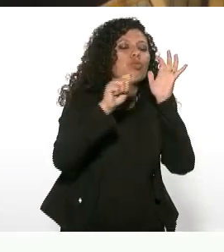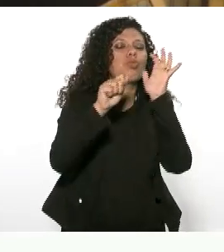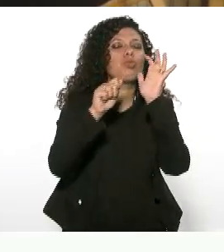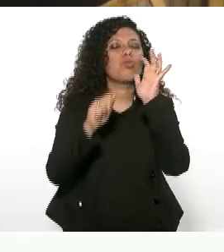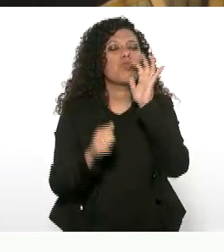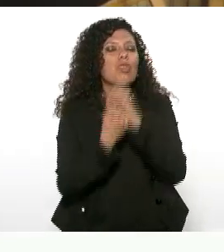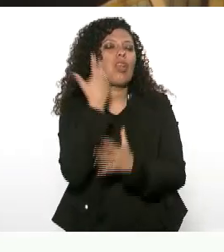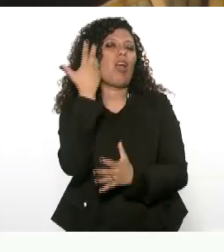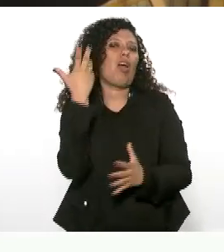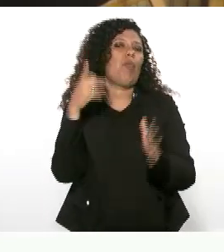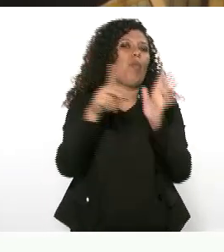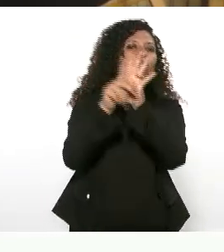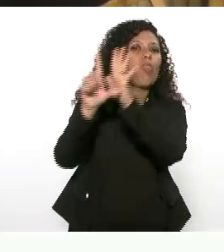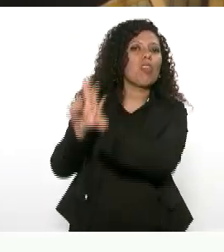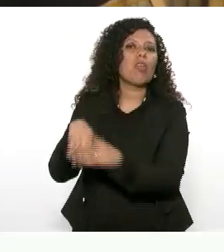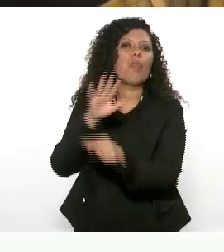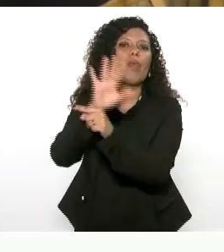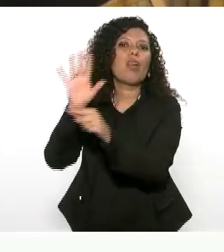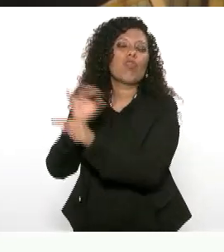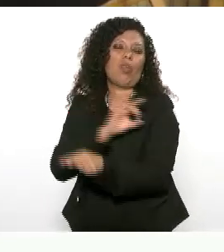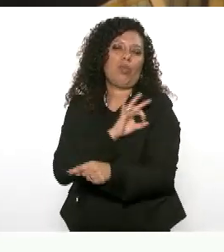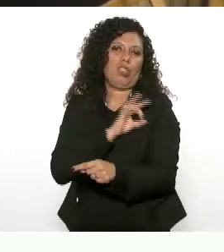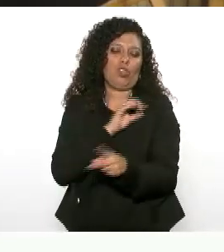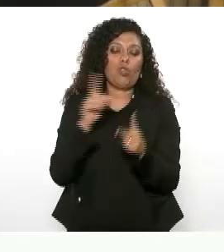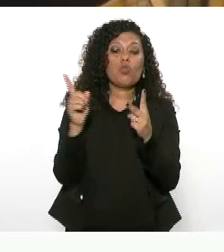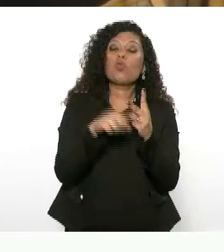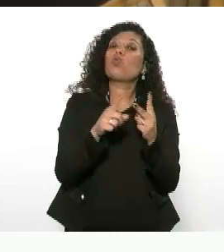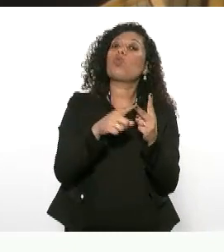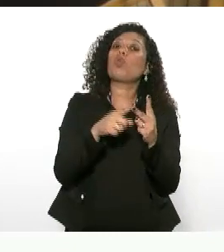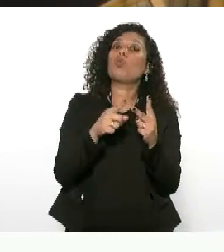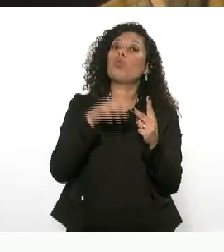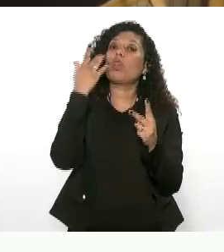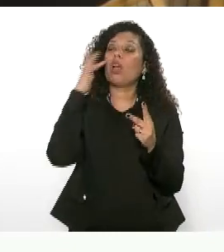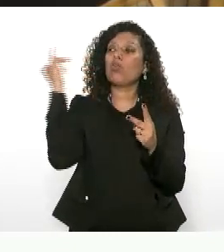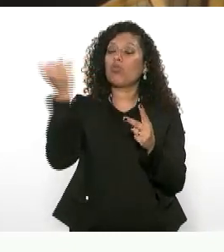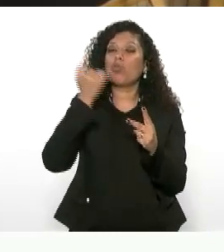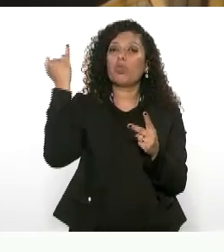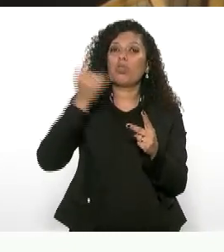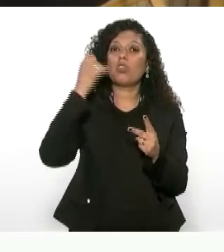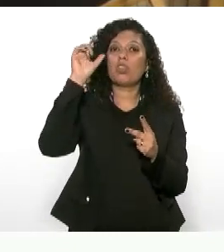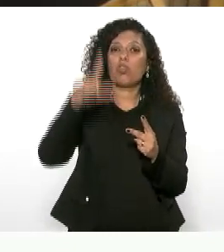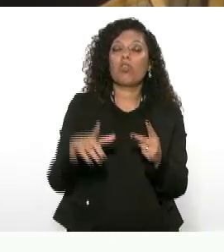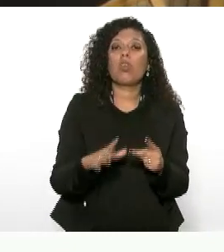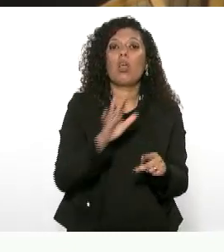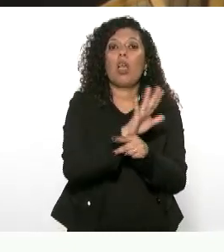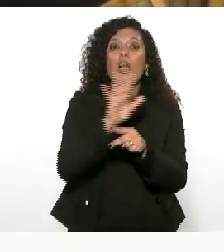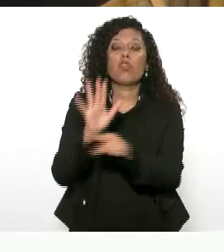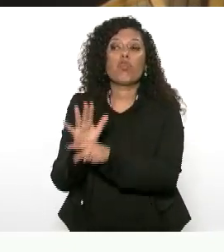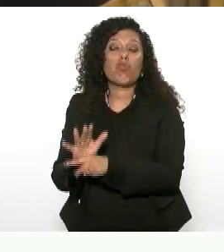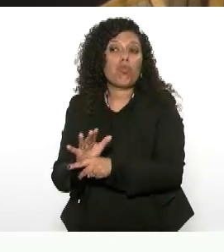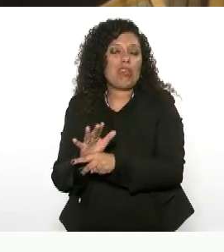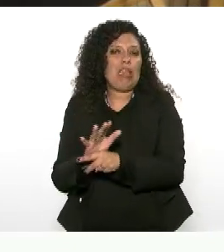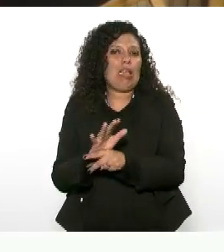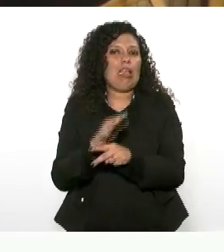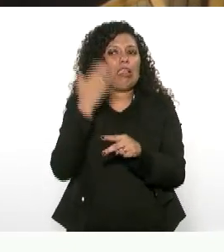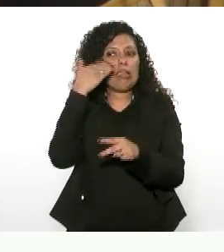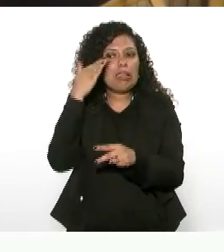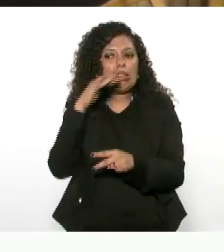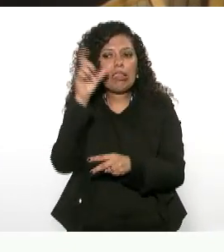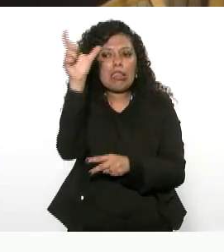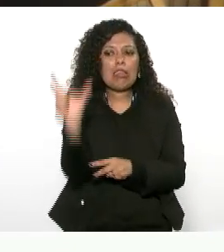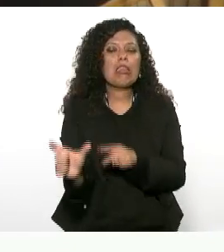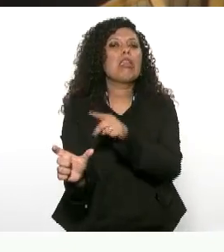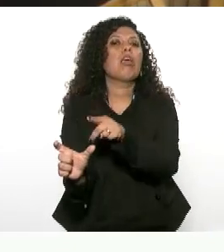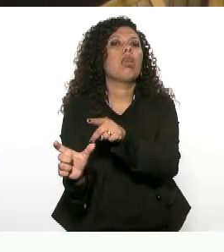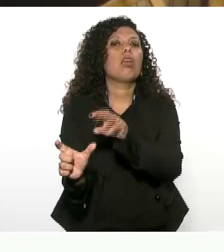instituição. Um segundo elo que eu destaco aqui também é a valorização do policial. A